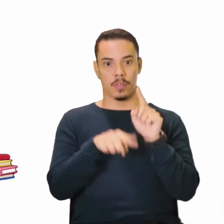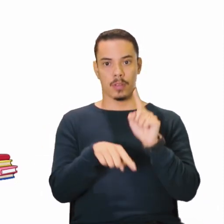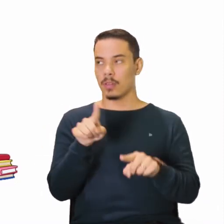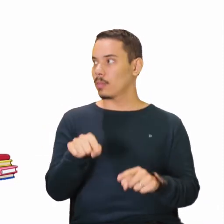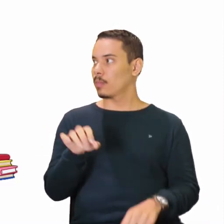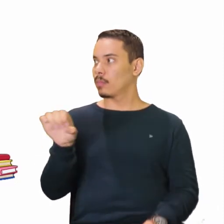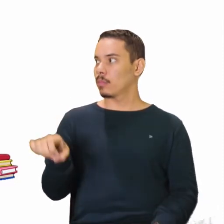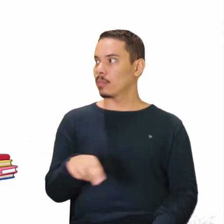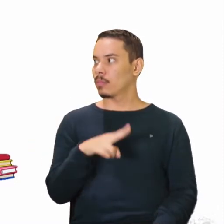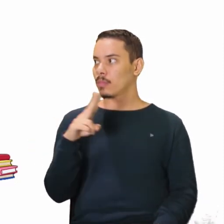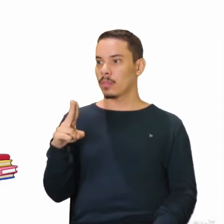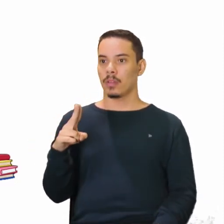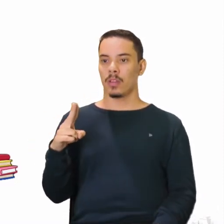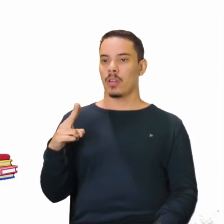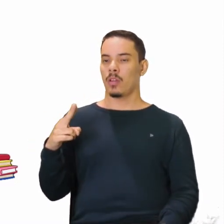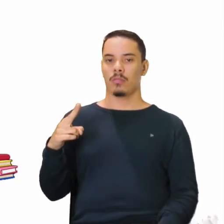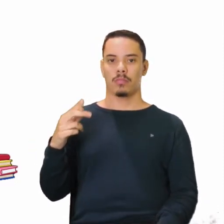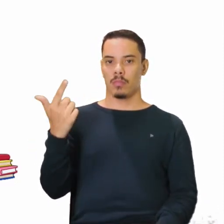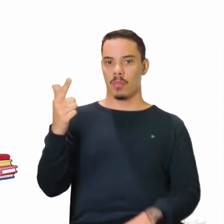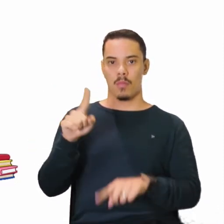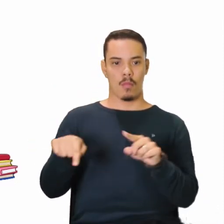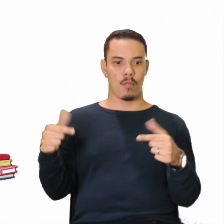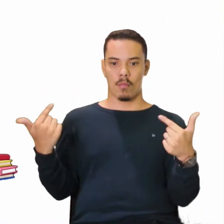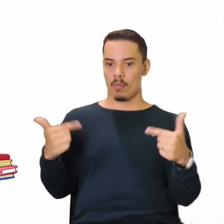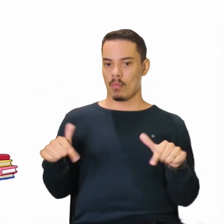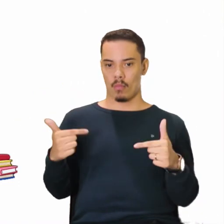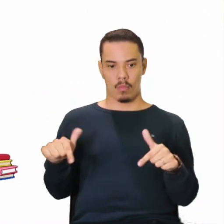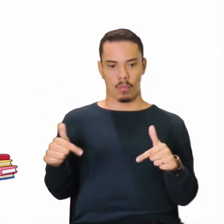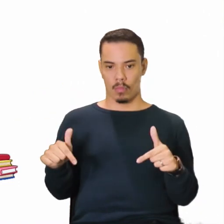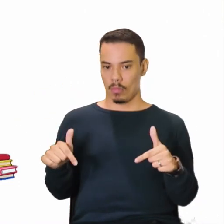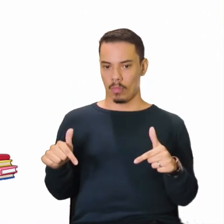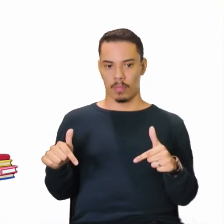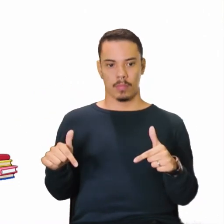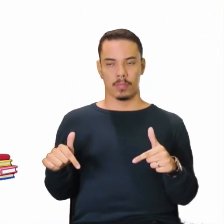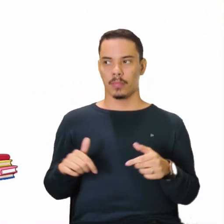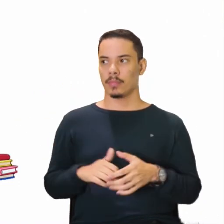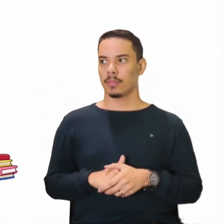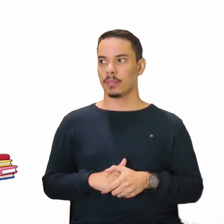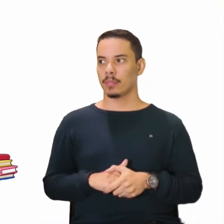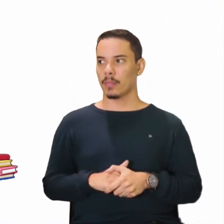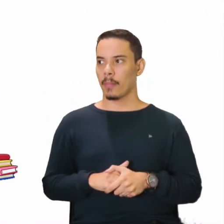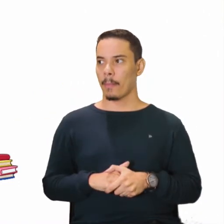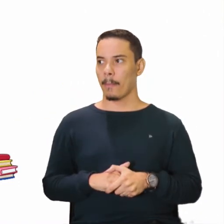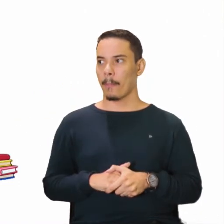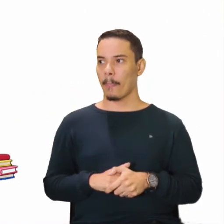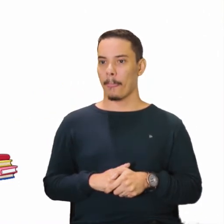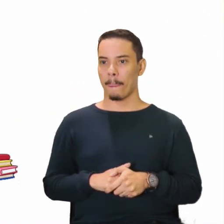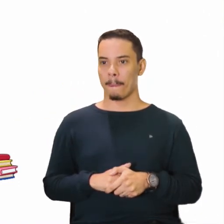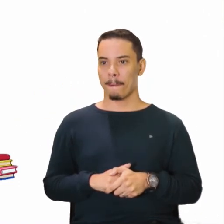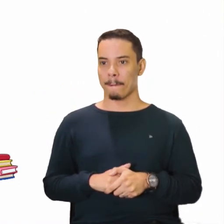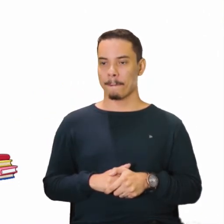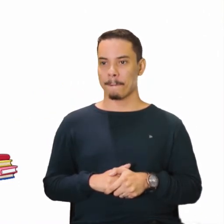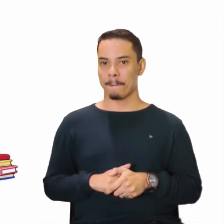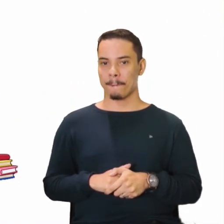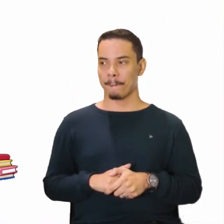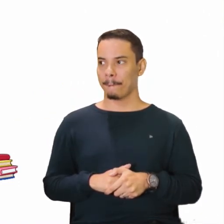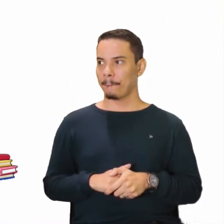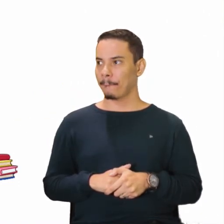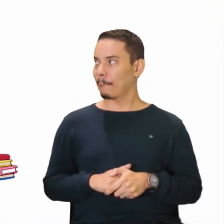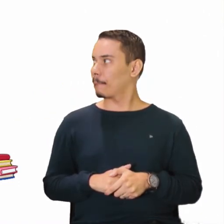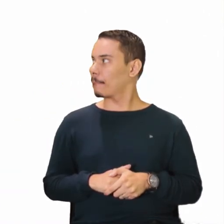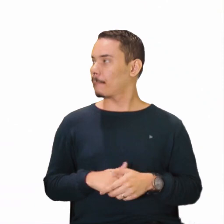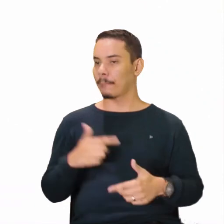variáveis e invariáveis, tá certo? Os variáveis e os invariáveis. E assim você tem